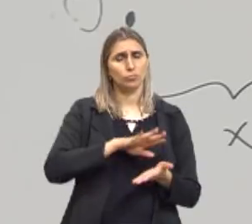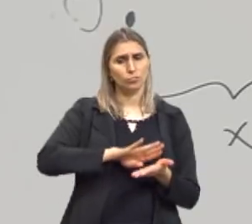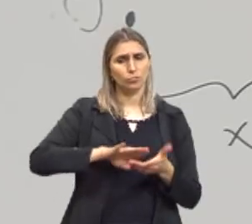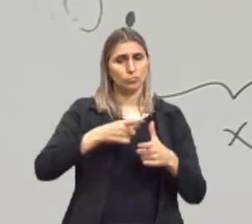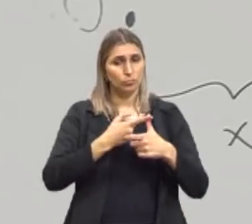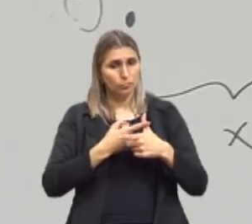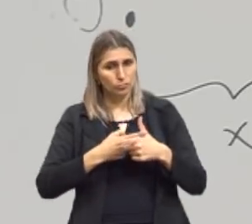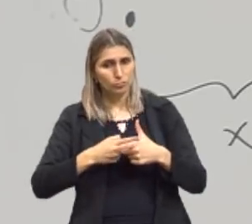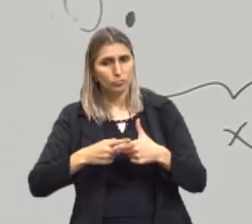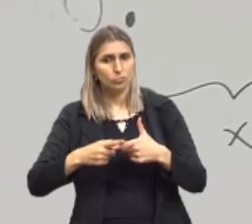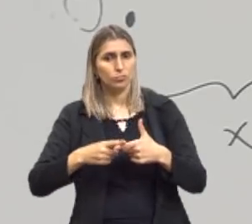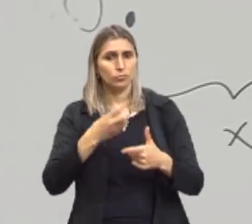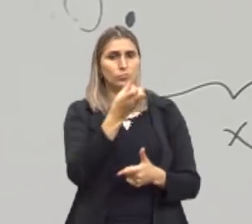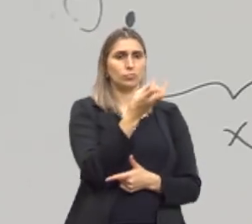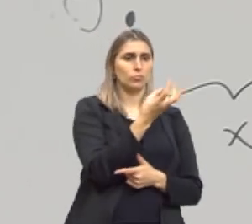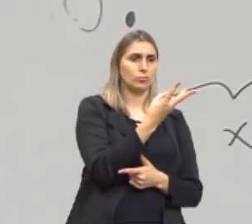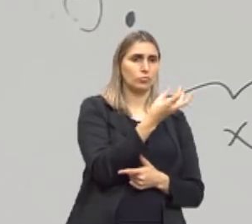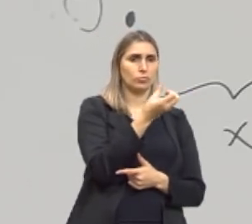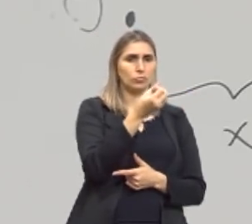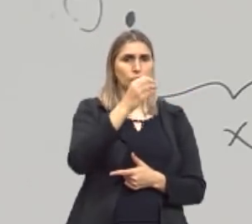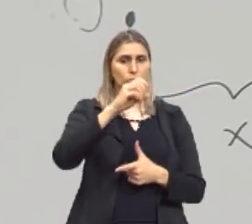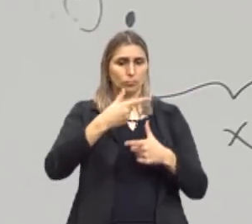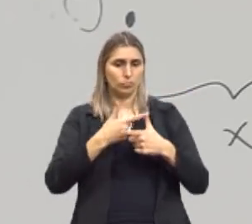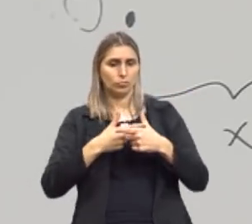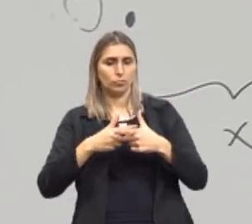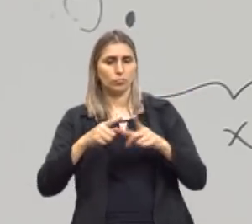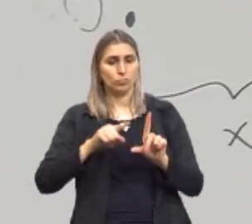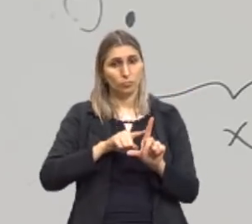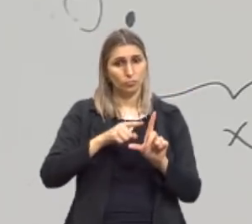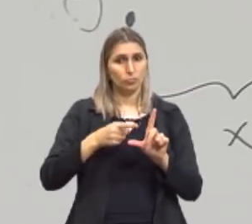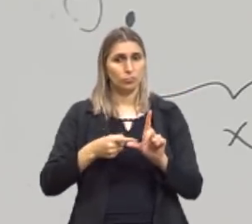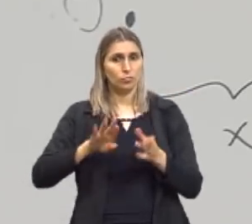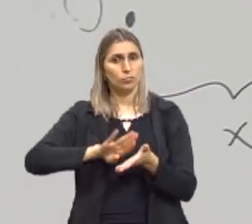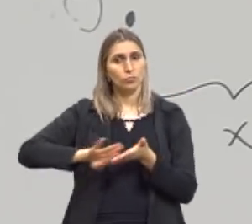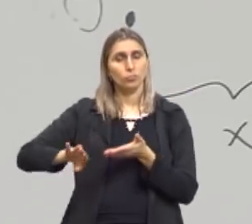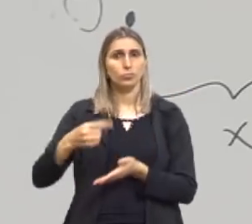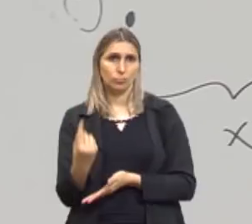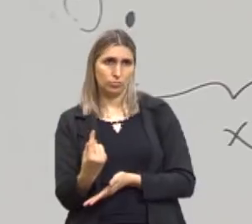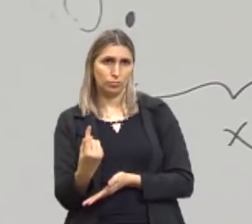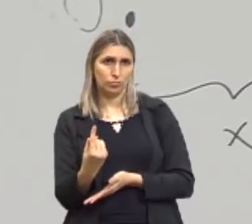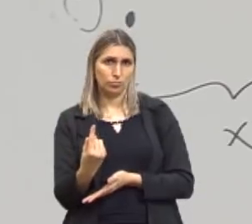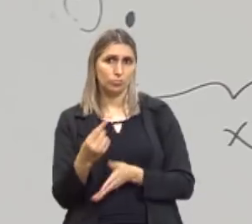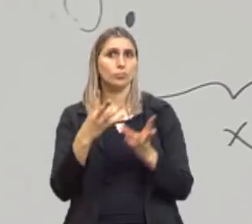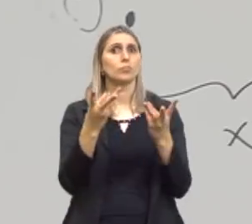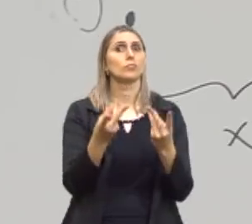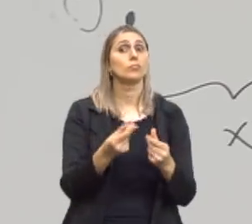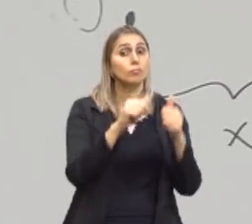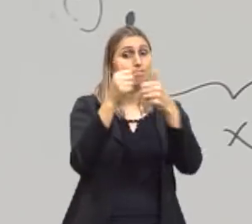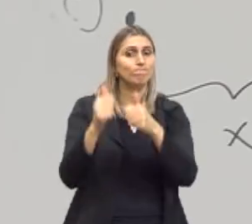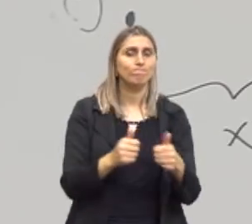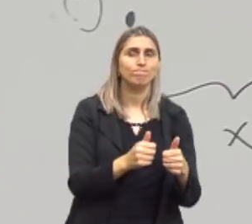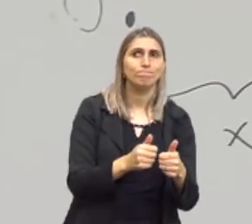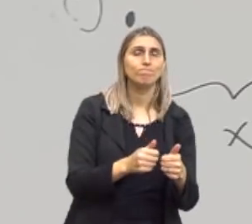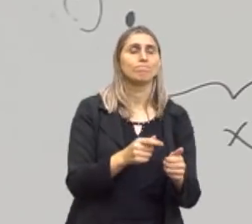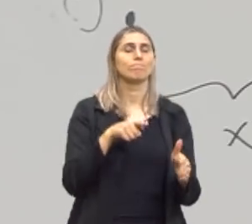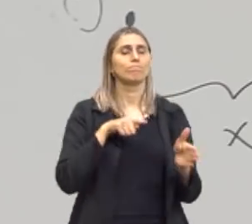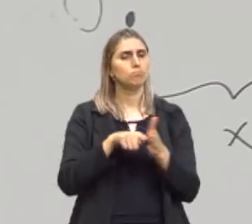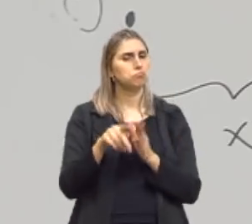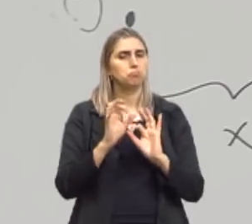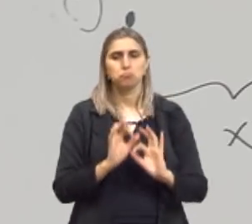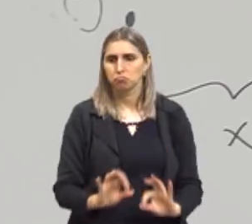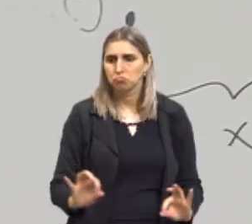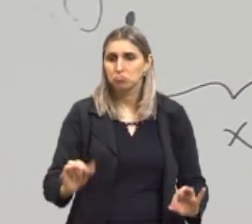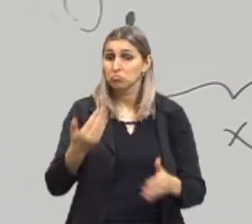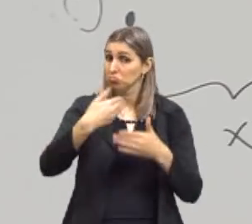dividir o valor, o 360, pelo ângulo e subtrair 1. Então, é uma quantidade de imagens. Isso é uma questão bem